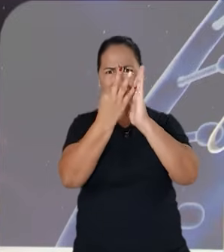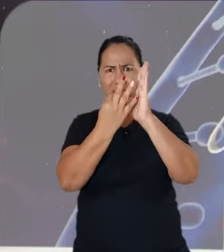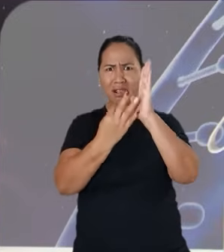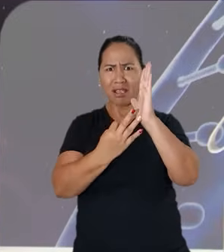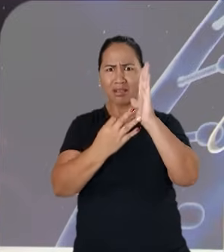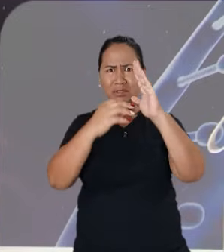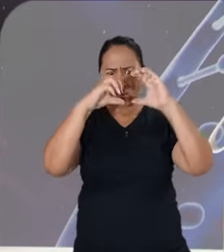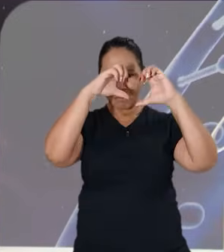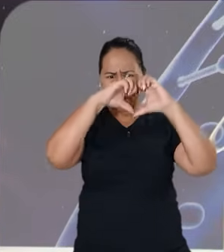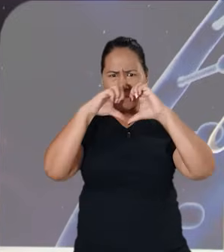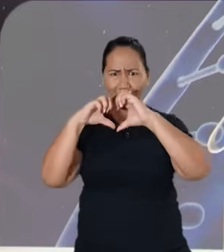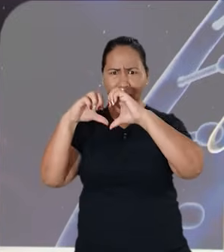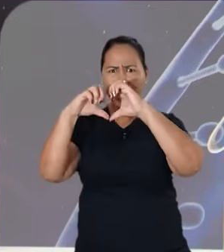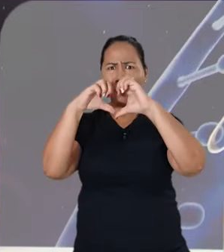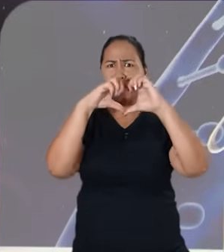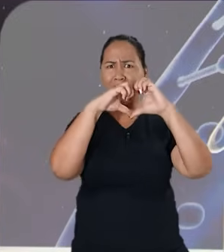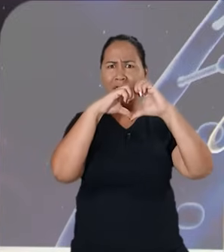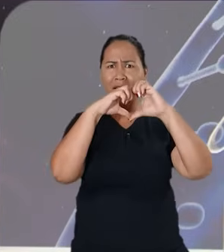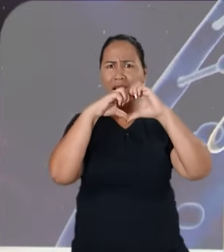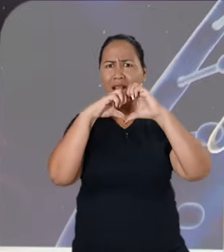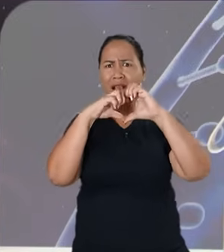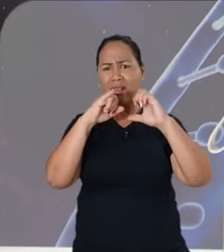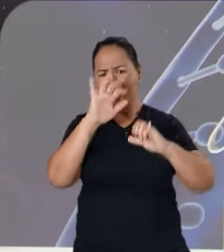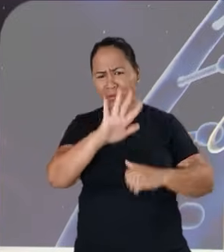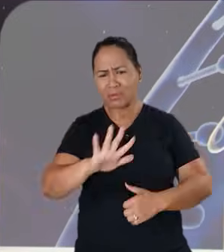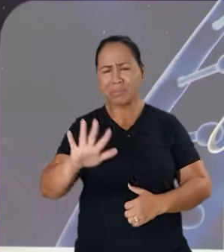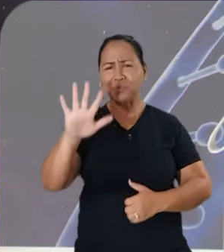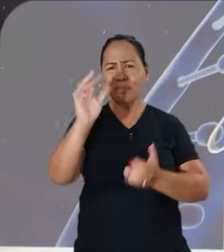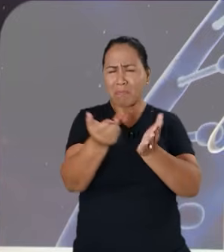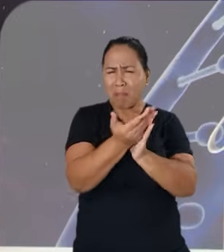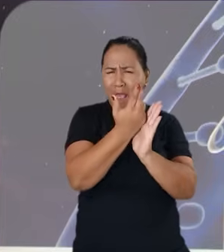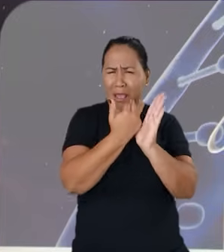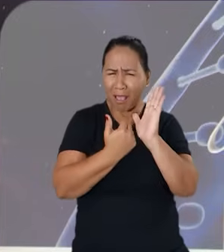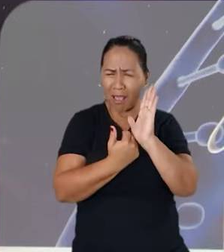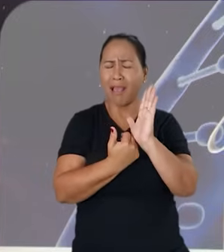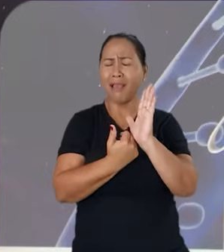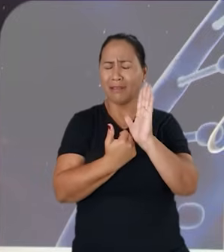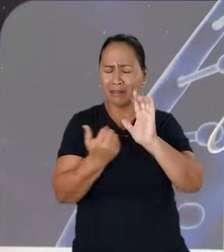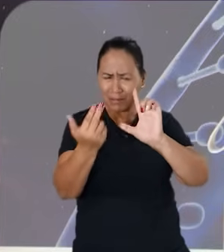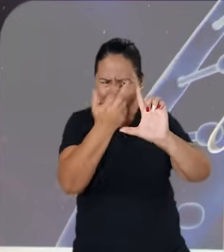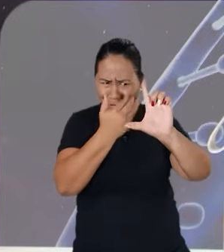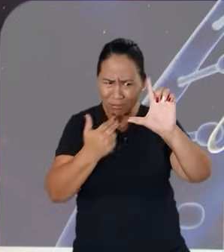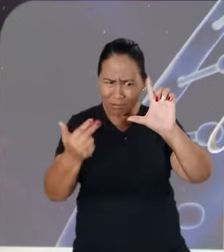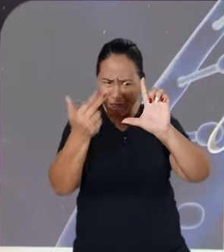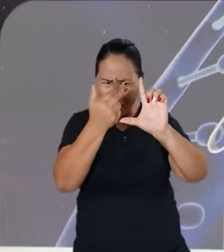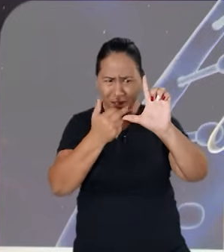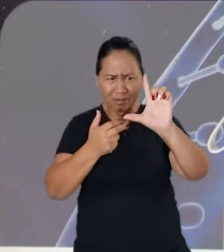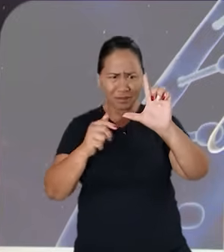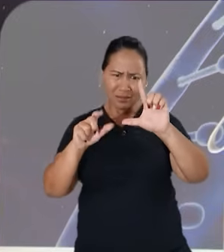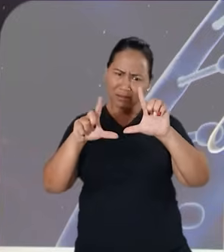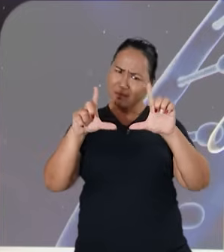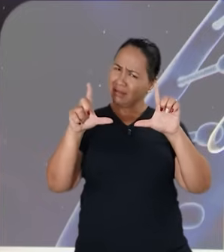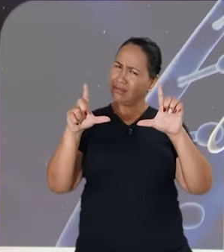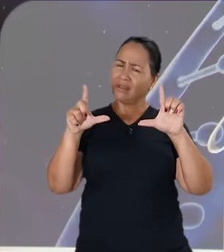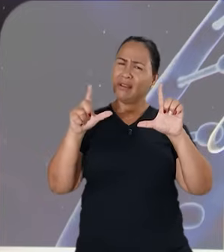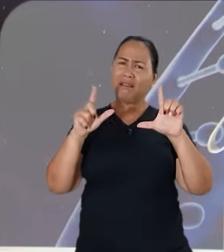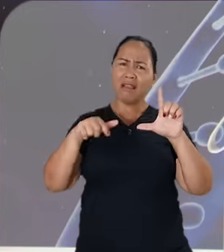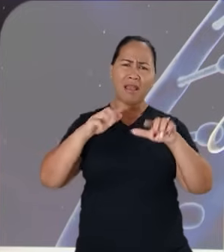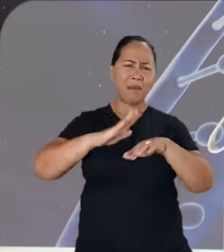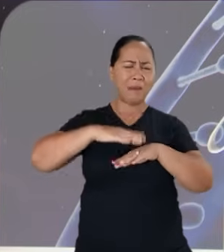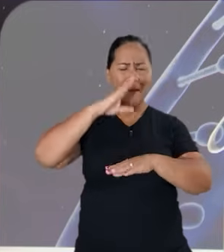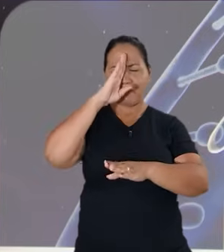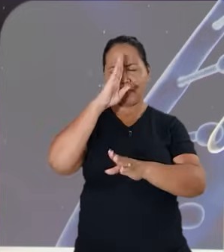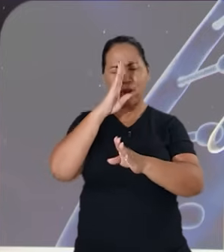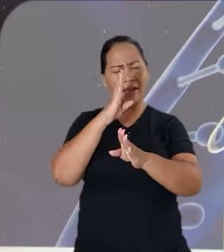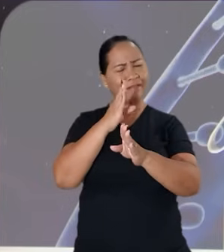mensagens que eu nunca tinha lido, ver as figuras, os coraçõezinhos, os ursinhos bobos, mas